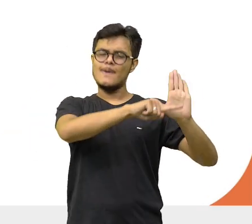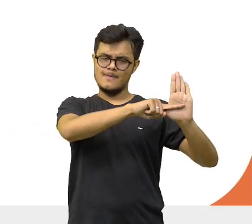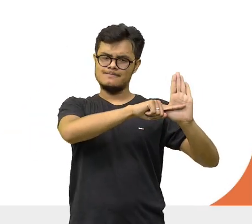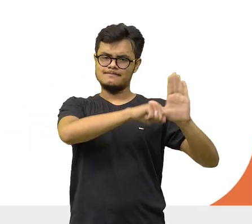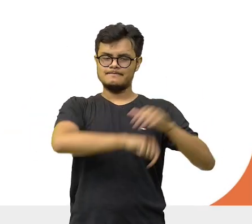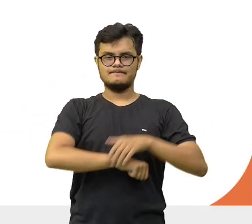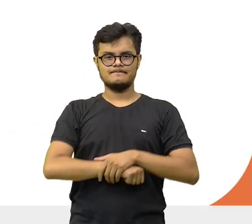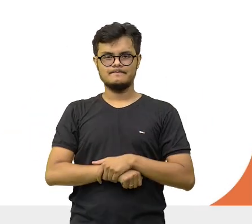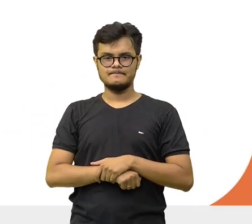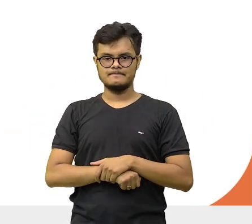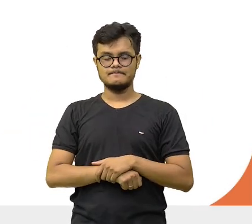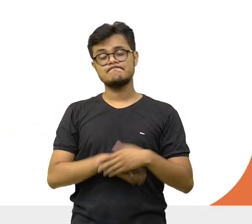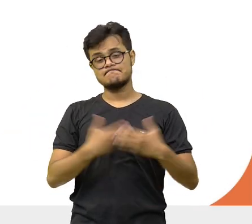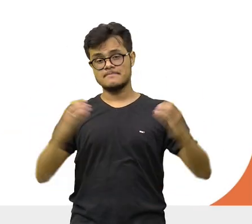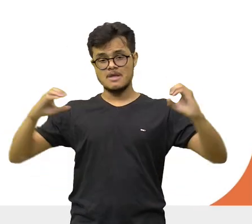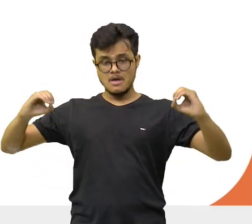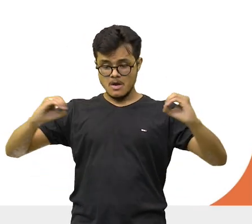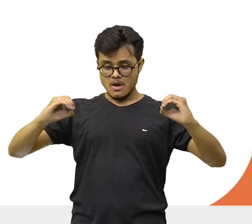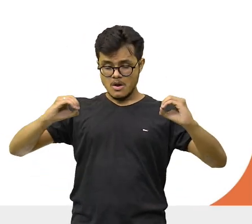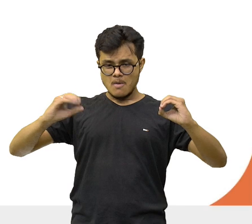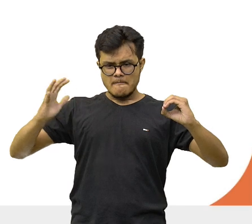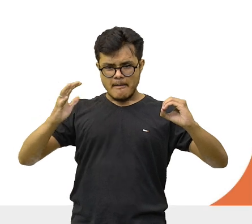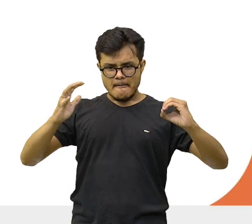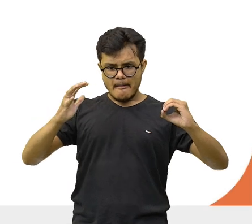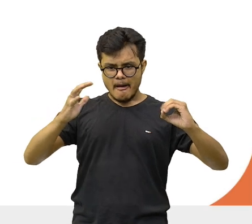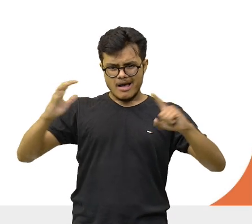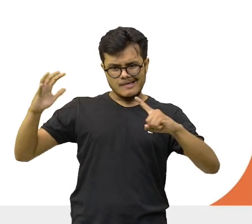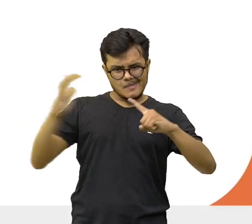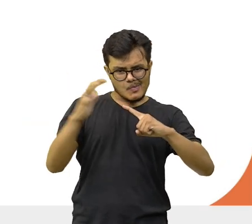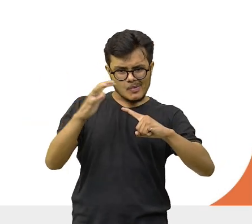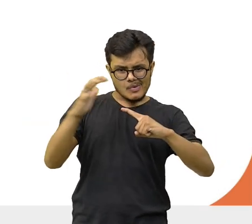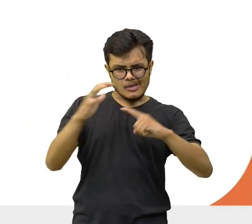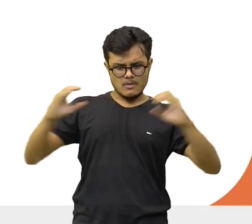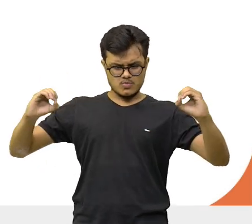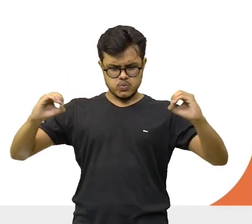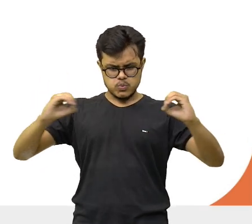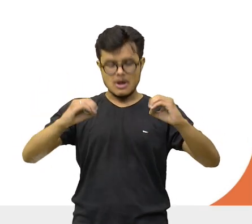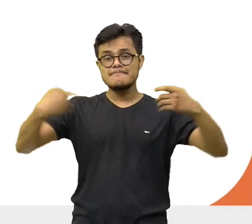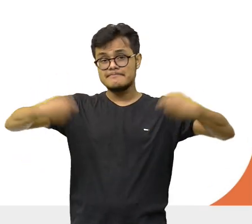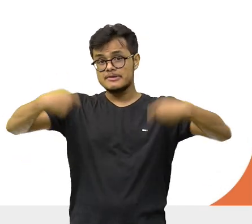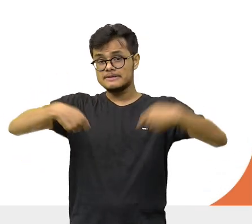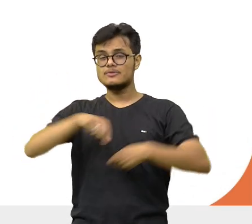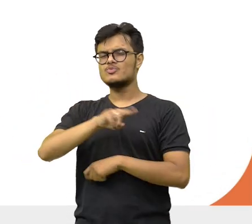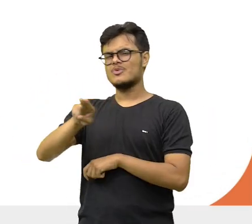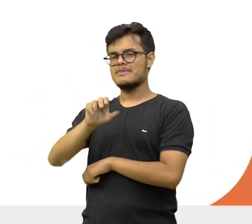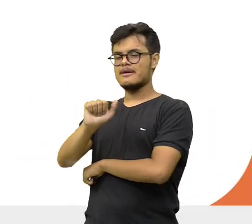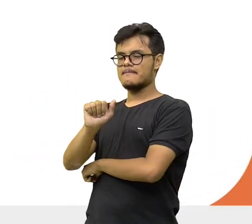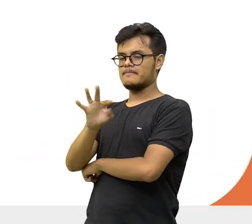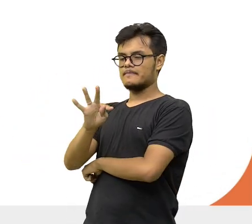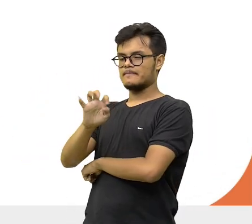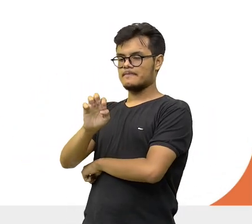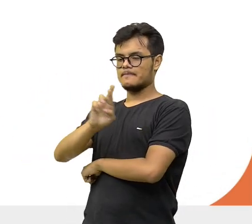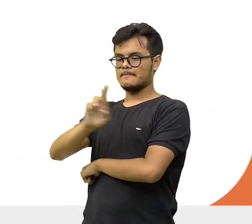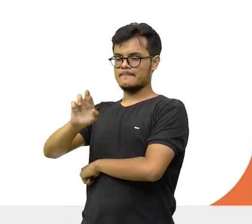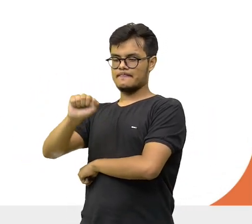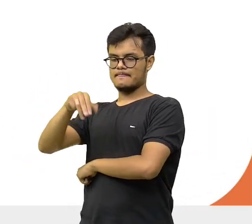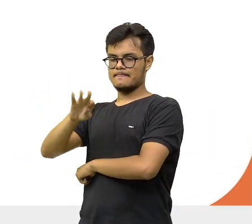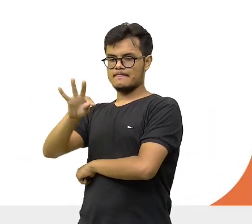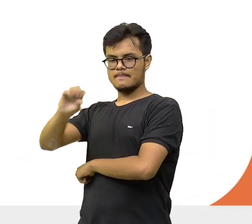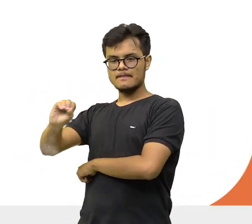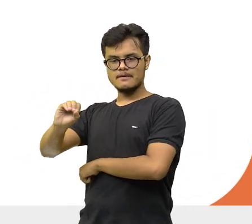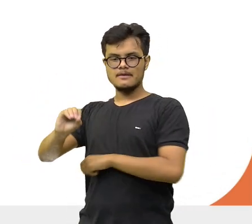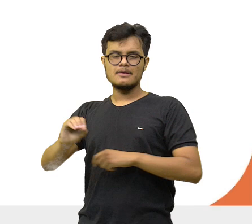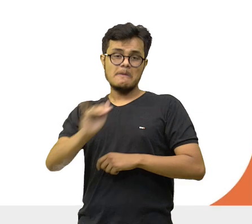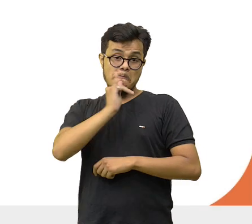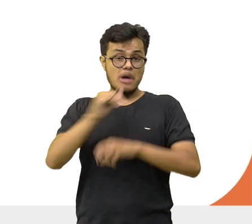negativos. E aí no processo de indução eu preciso de uma coisa chamada aterramento. Esse aterramento é uma ligação à